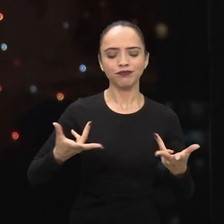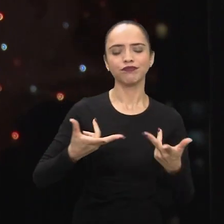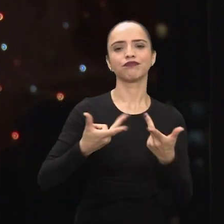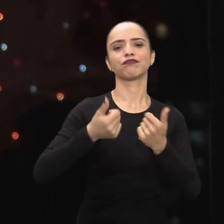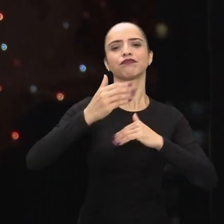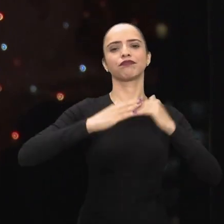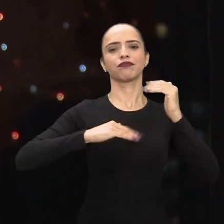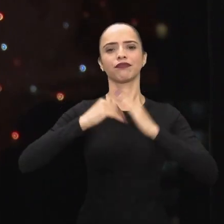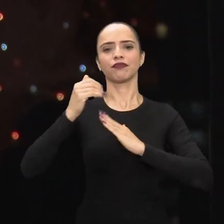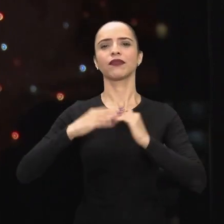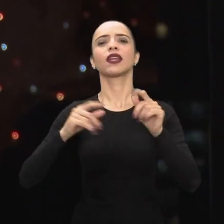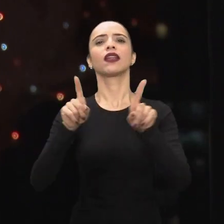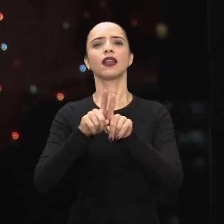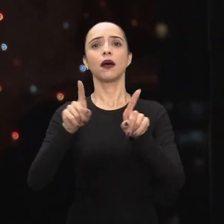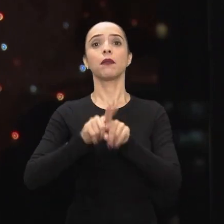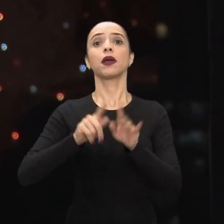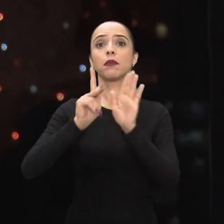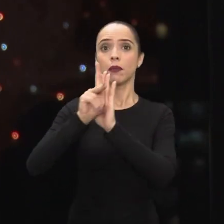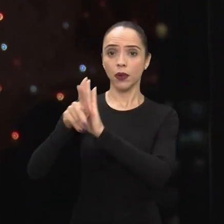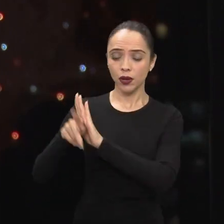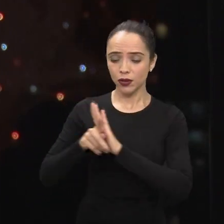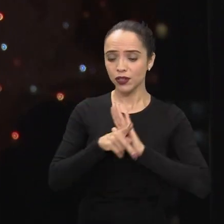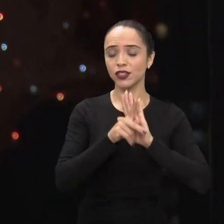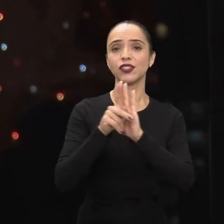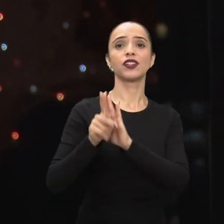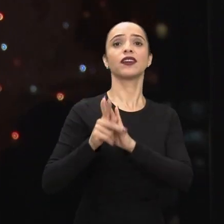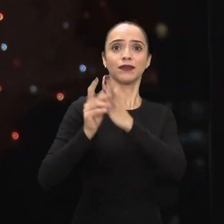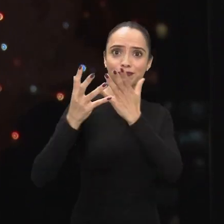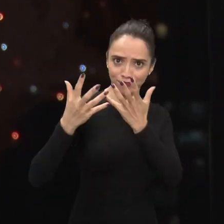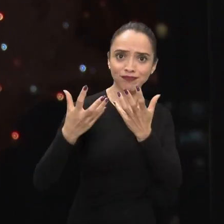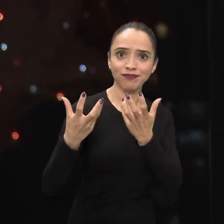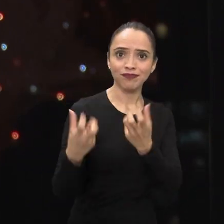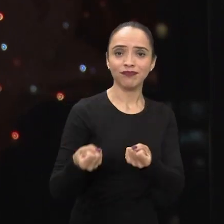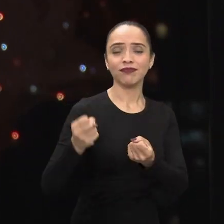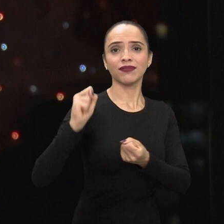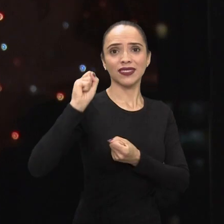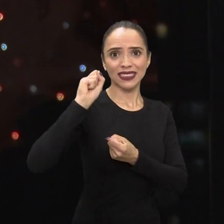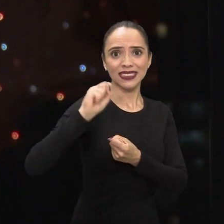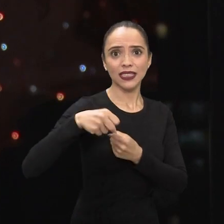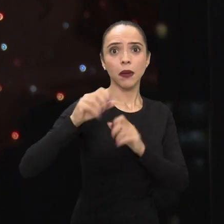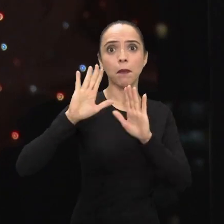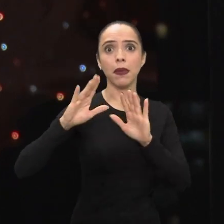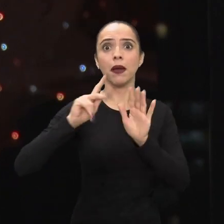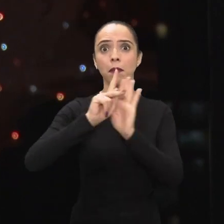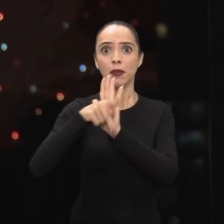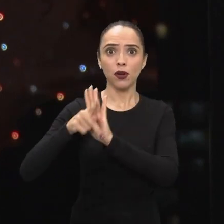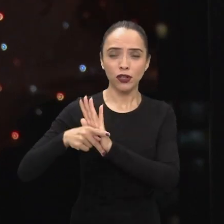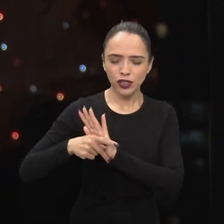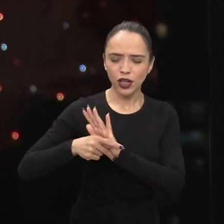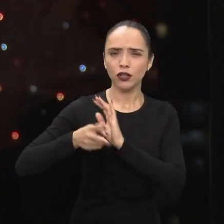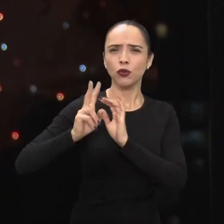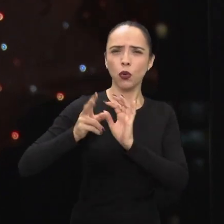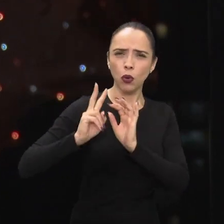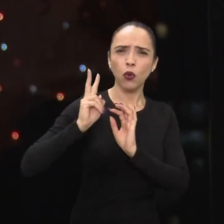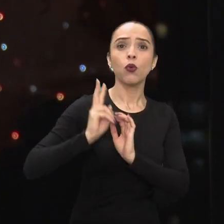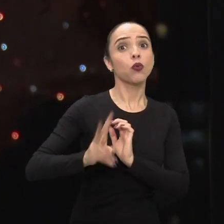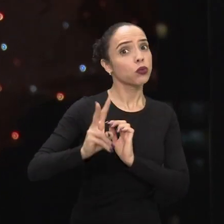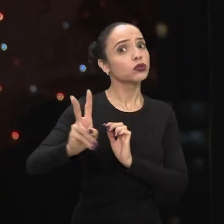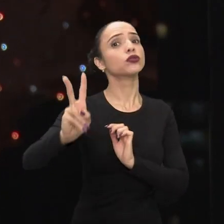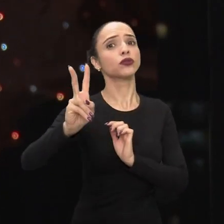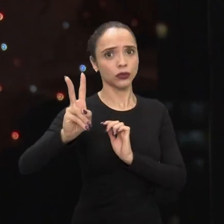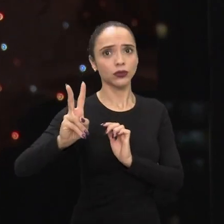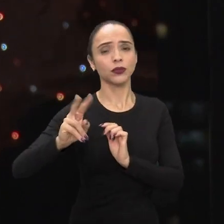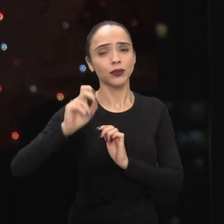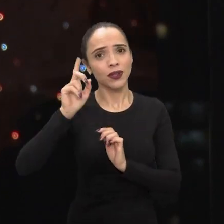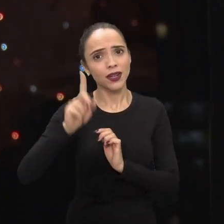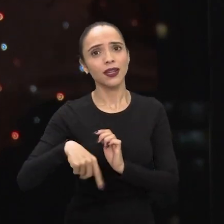também projetos de longo prazo que permitissem depois uma inserção não é